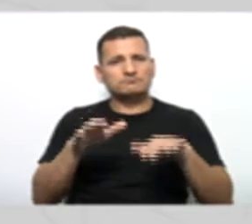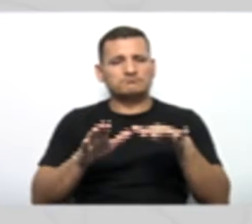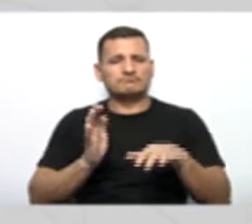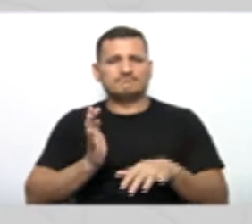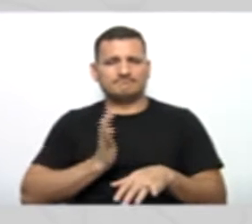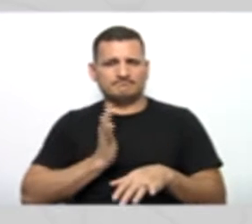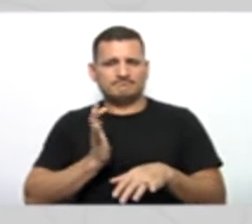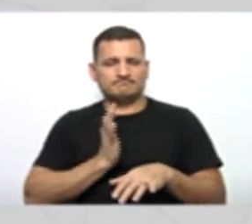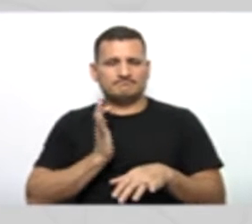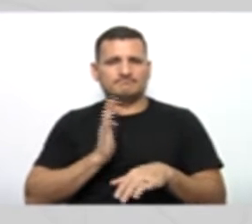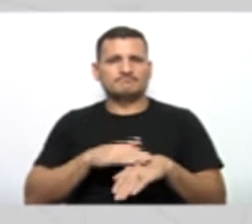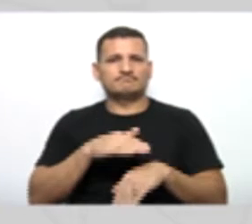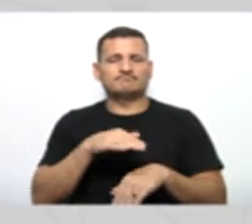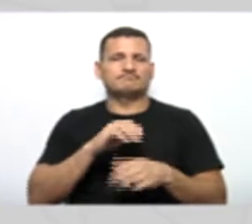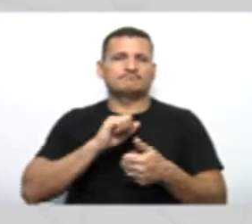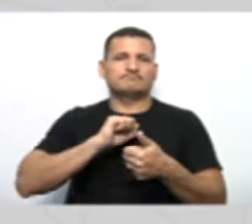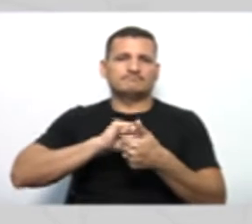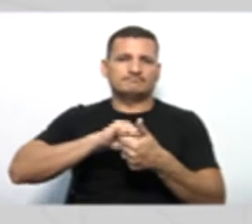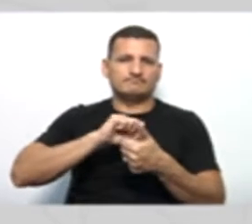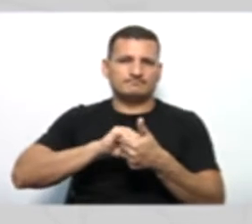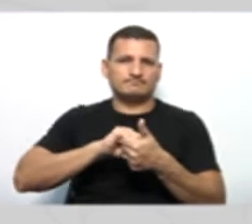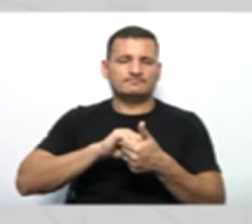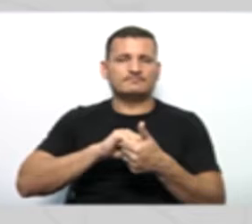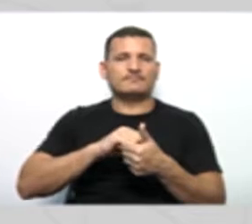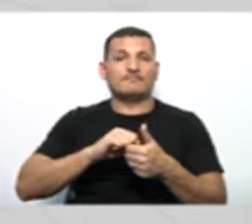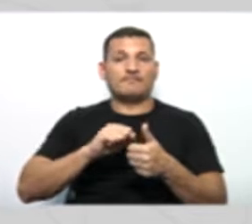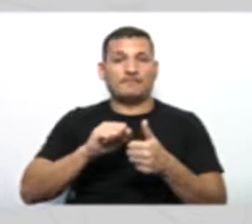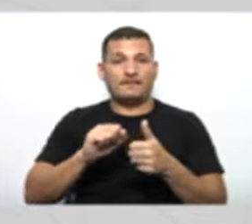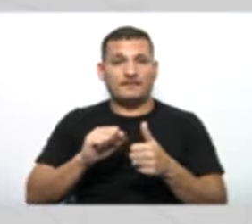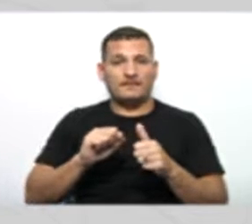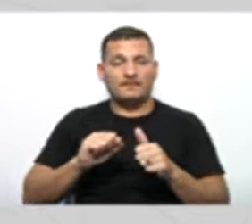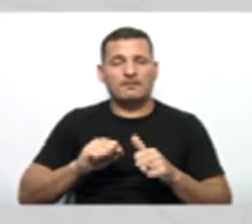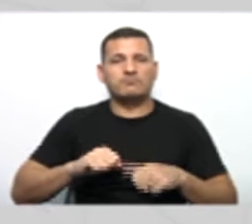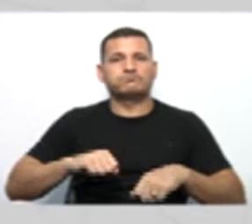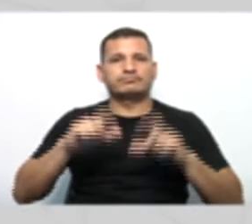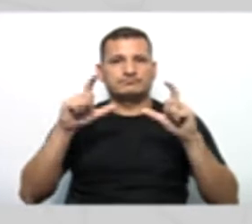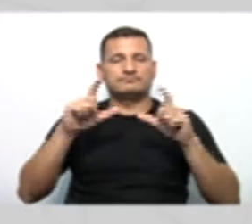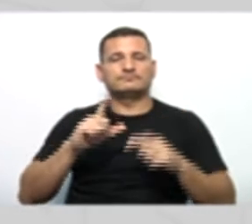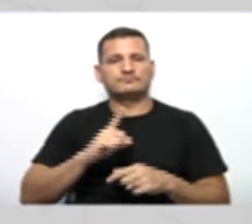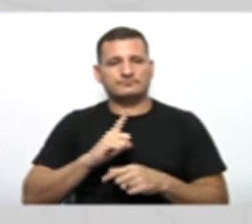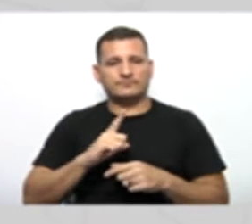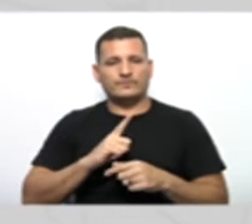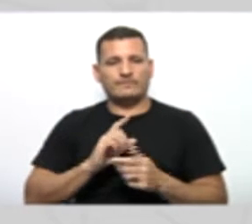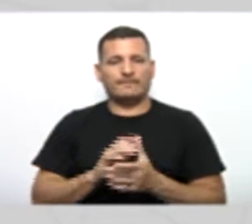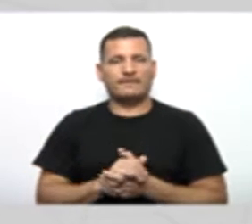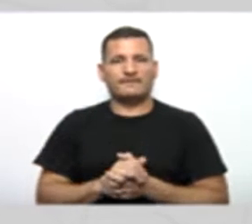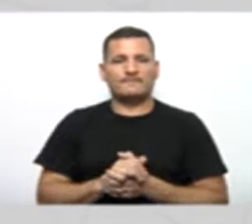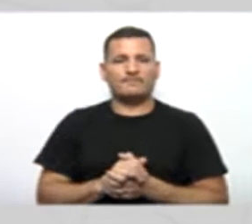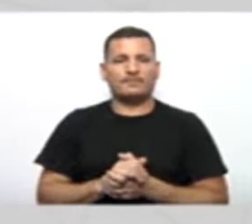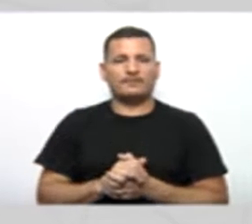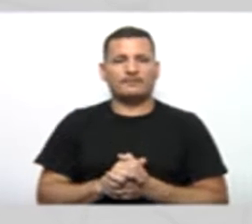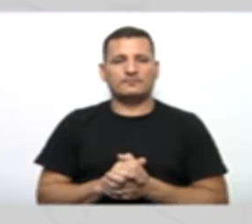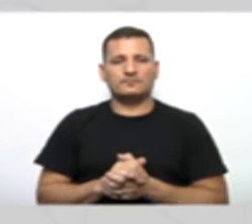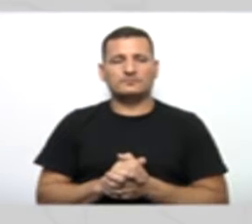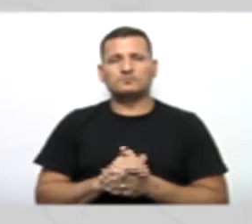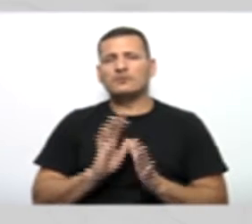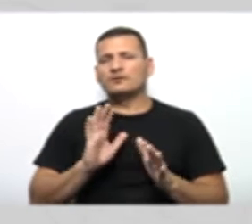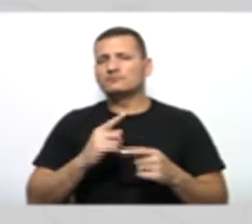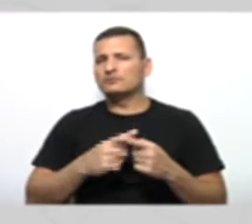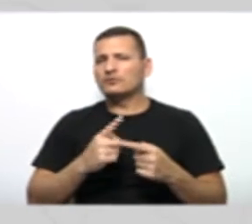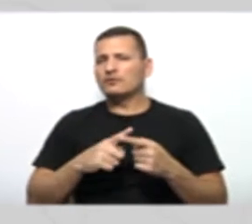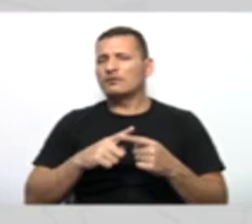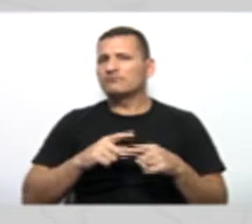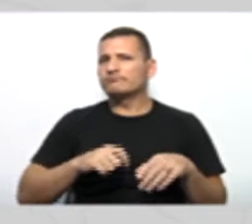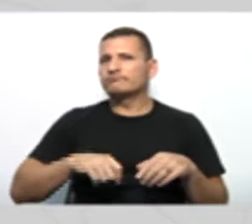rica, a qualidade de vida está aumentando. Porém, ele está aumentando por quê? Existe algum recurso,